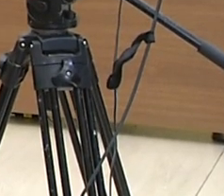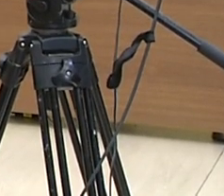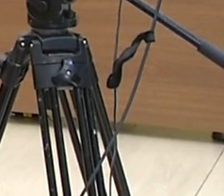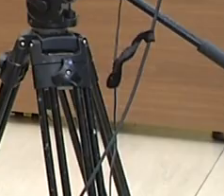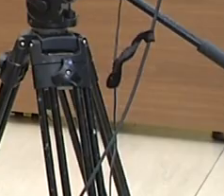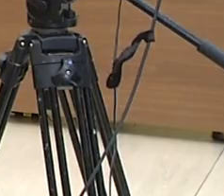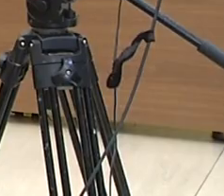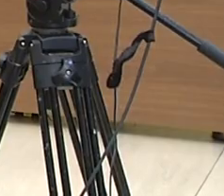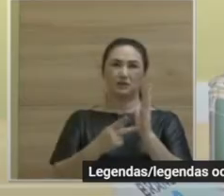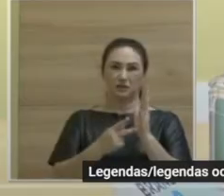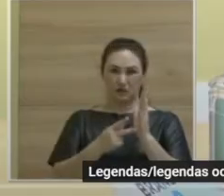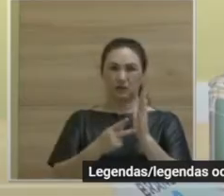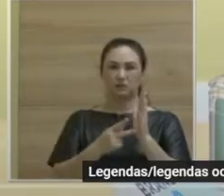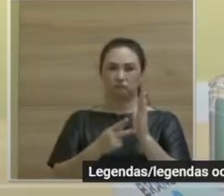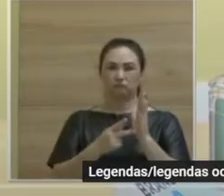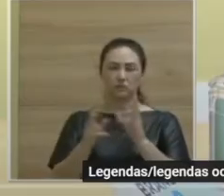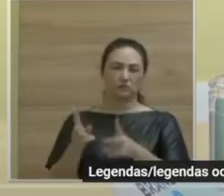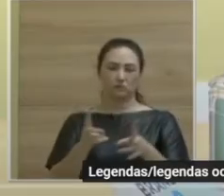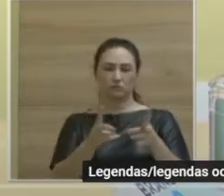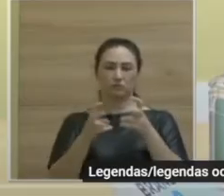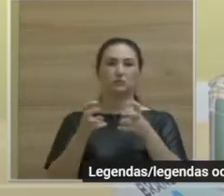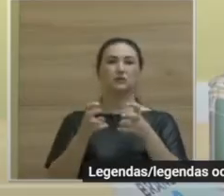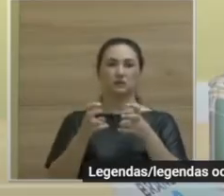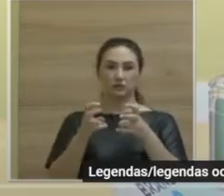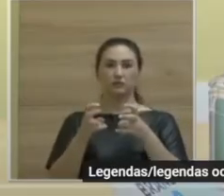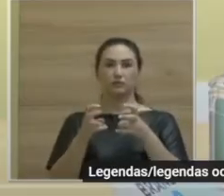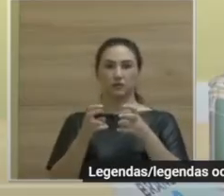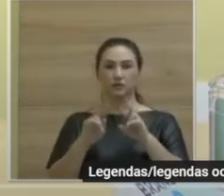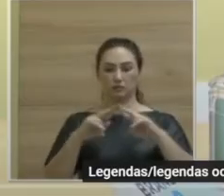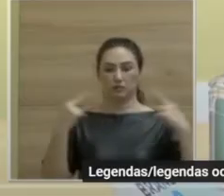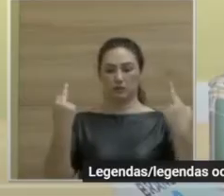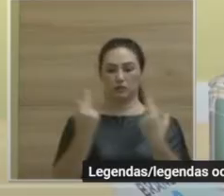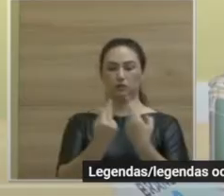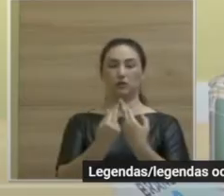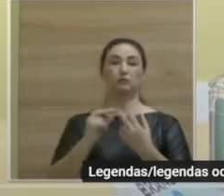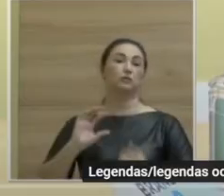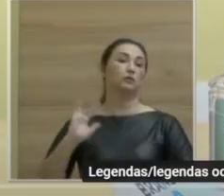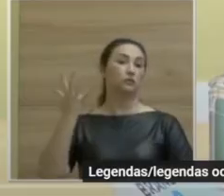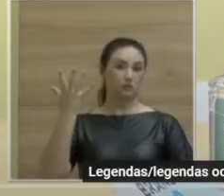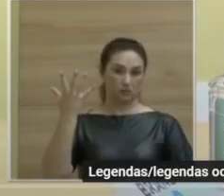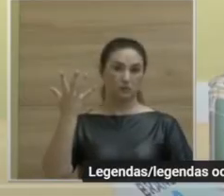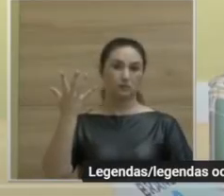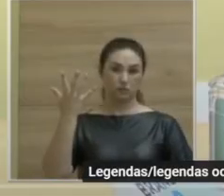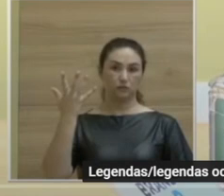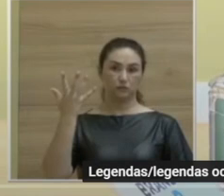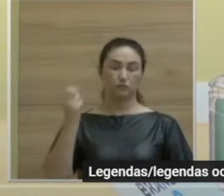doação. Levei muito em consideração a uma reunião ocorrida